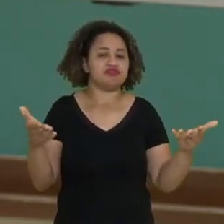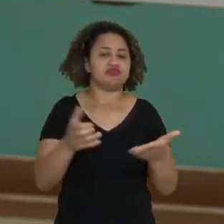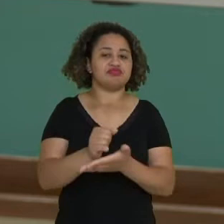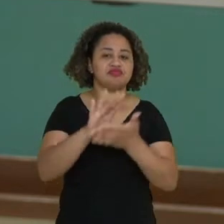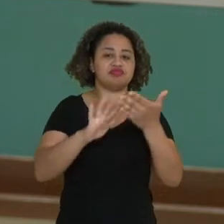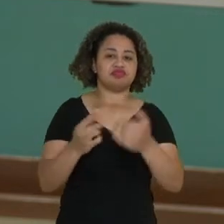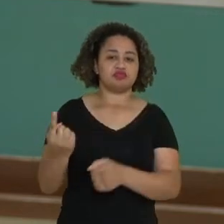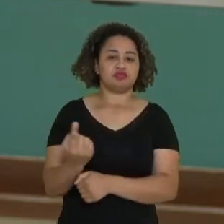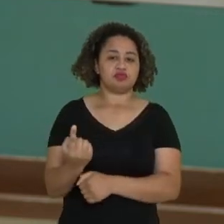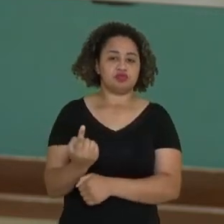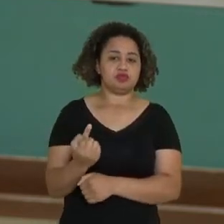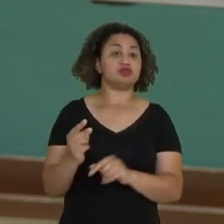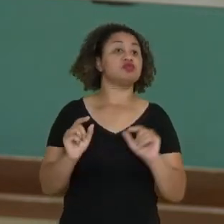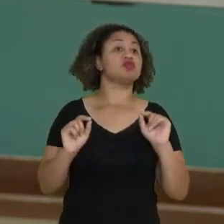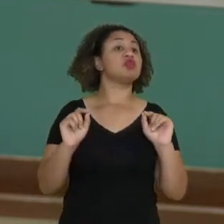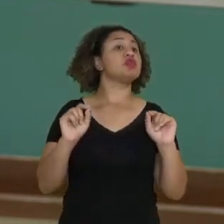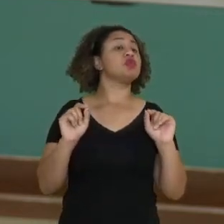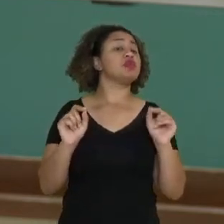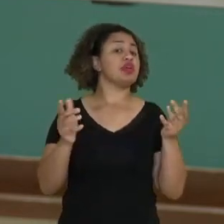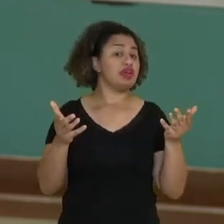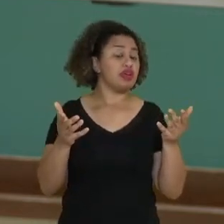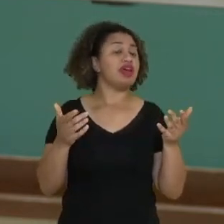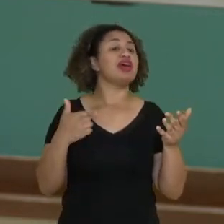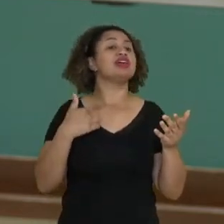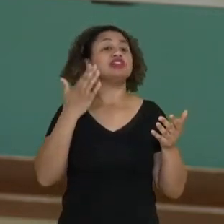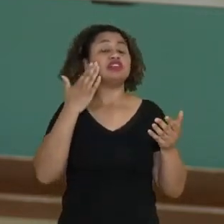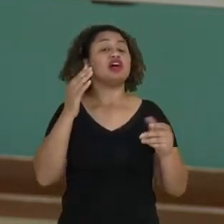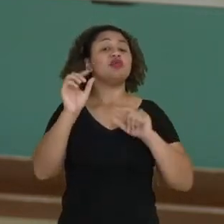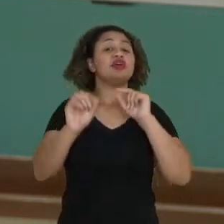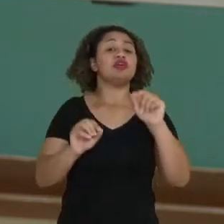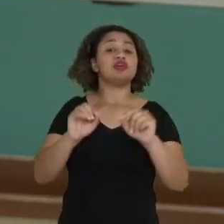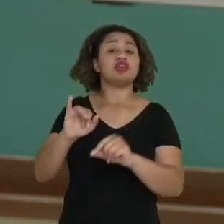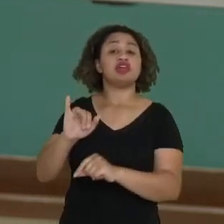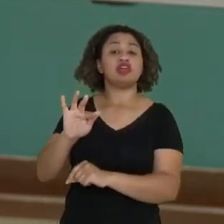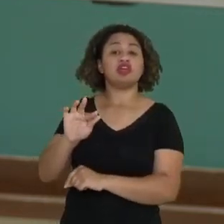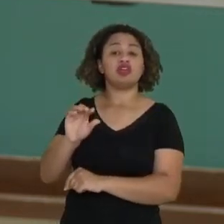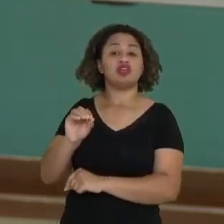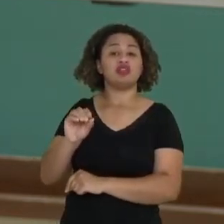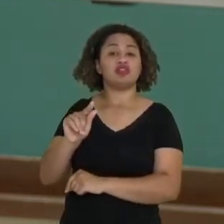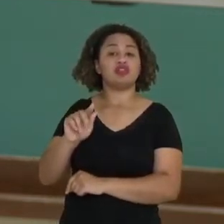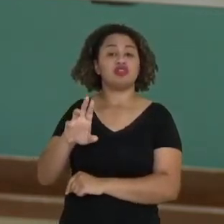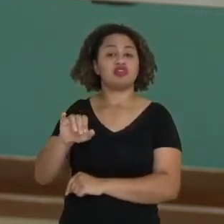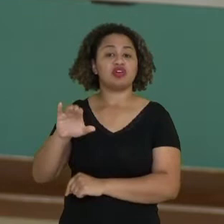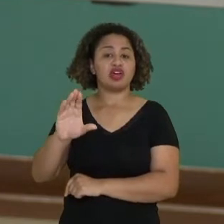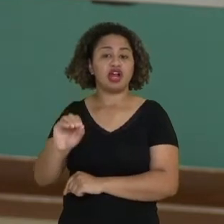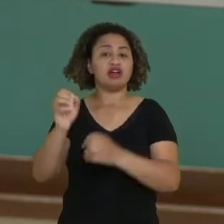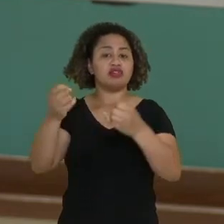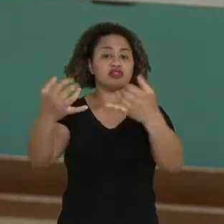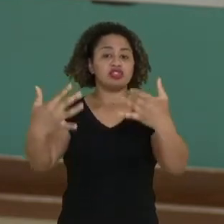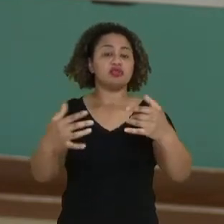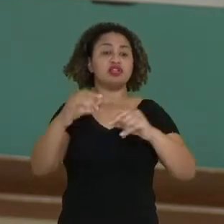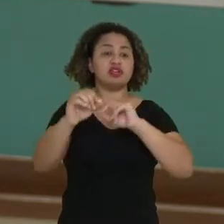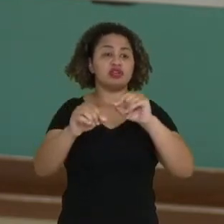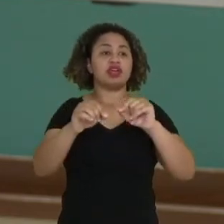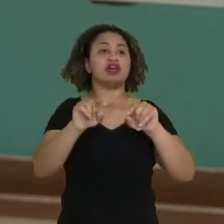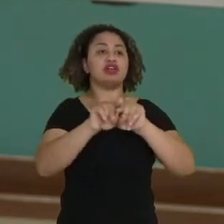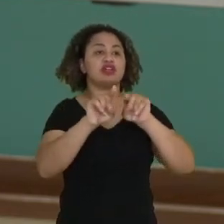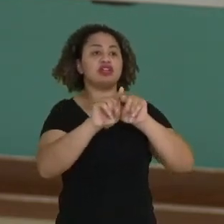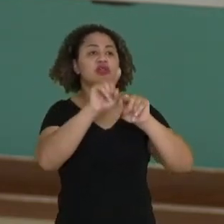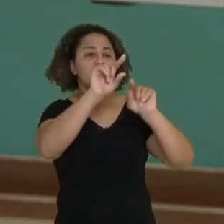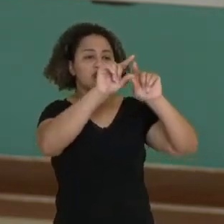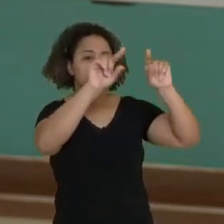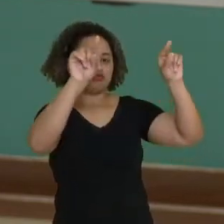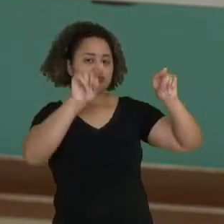atividade 1. E o que a gente quer? Saber o que o infográfico explica. Então, o que as setas vermelhas aqui do